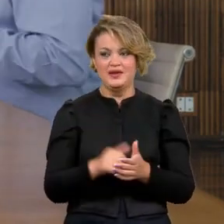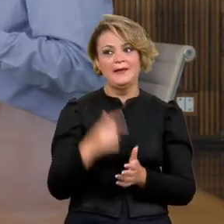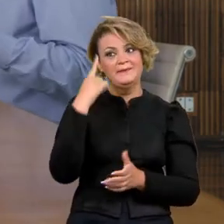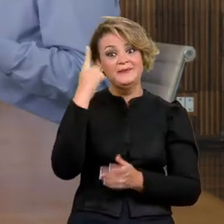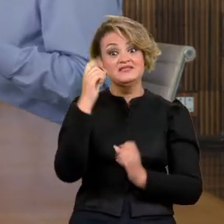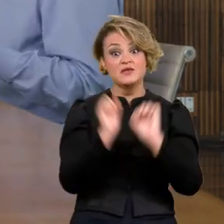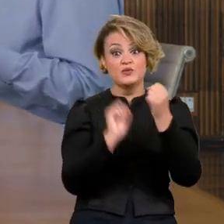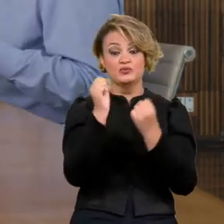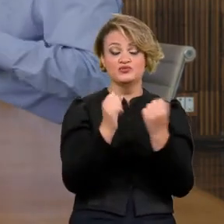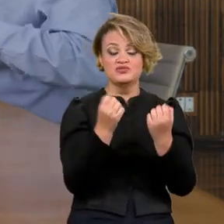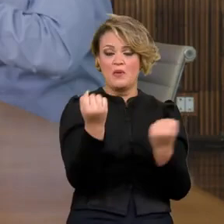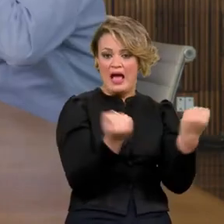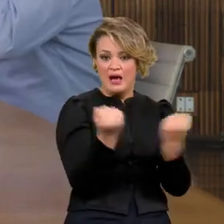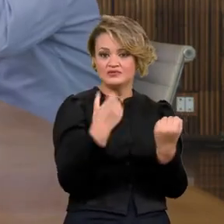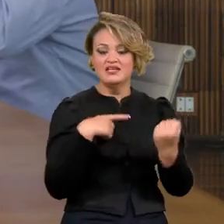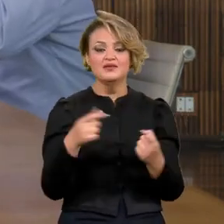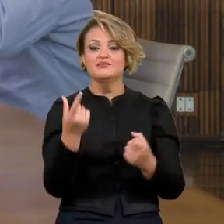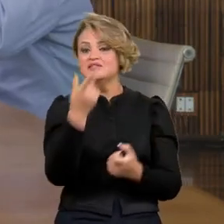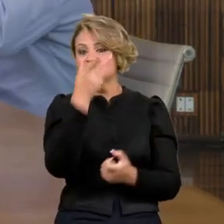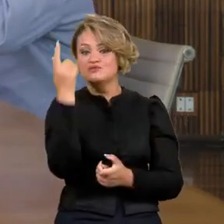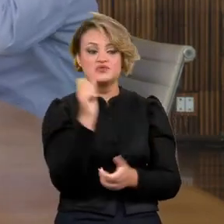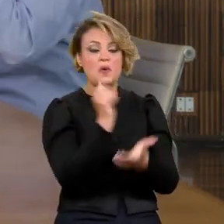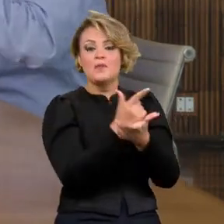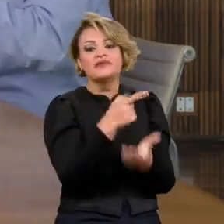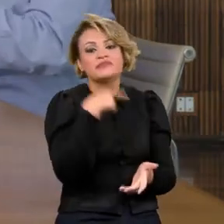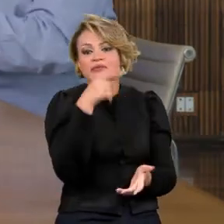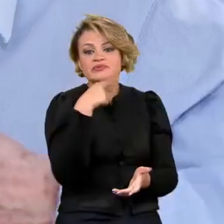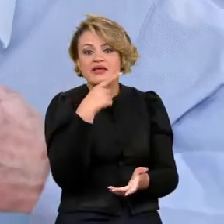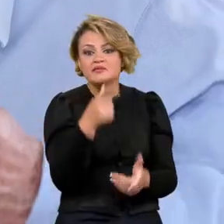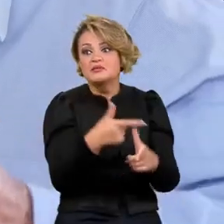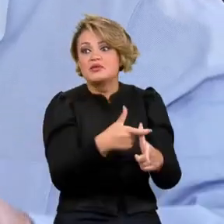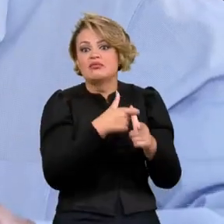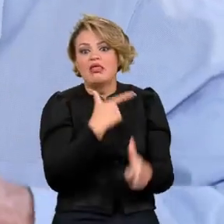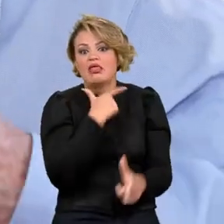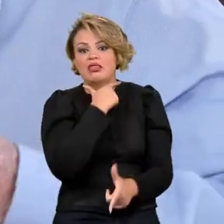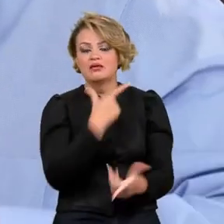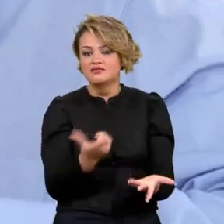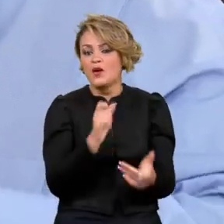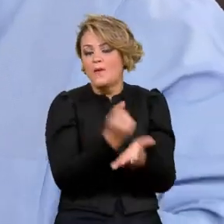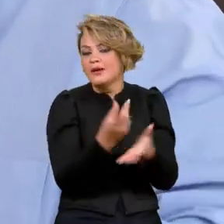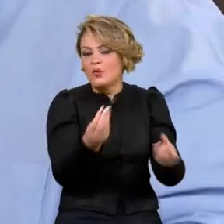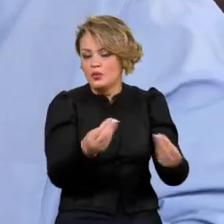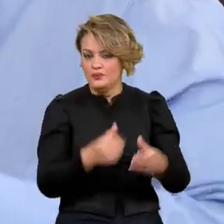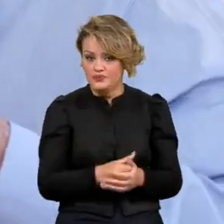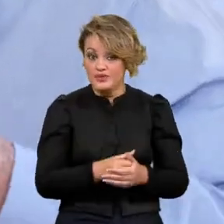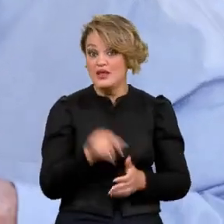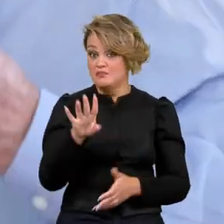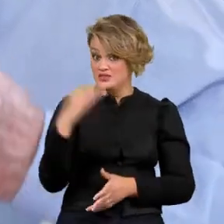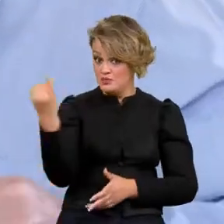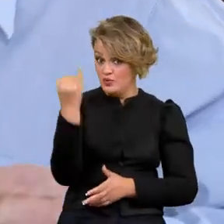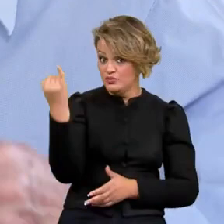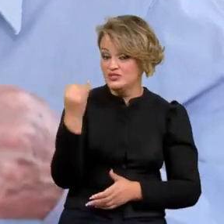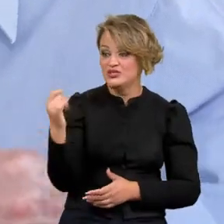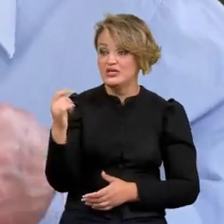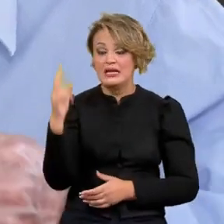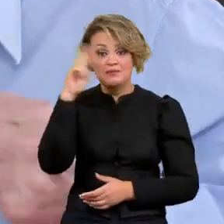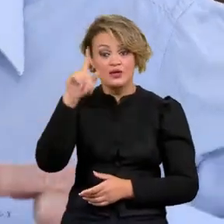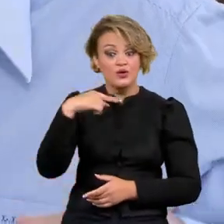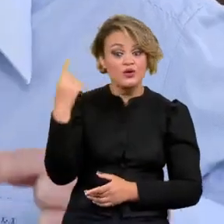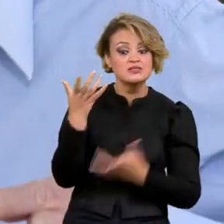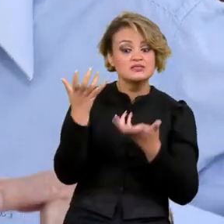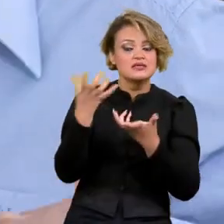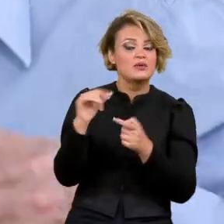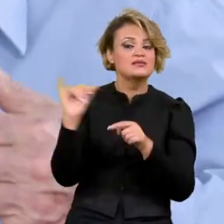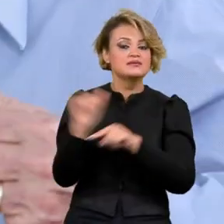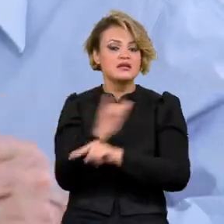não pode comprar o povo tá endividado e uma coisa importante o show é que nós estamos preocupados e encontrar uma saída para 72